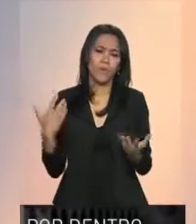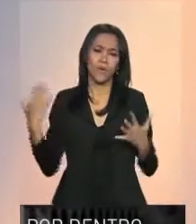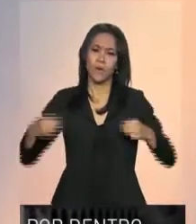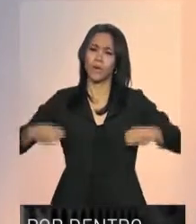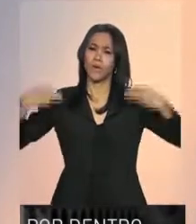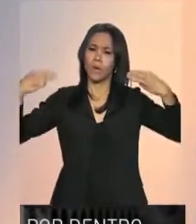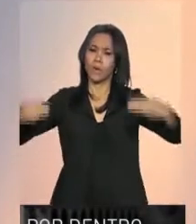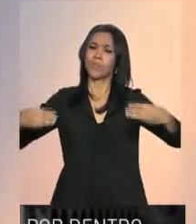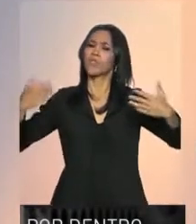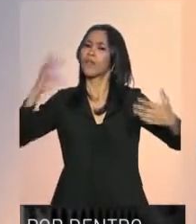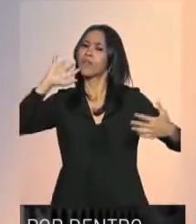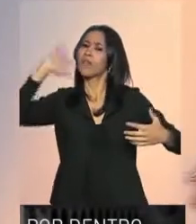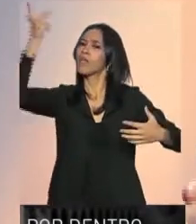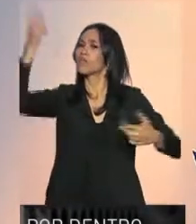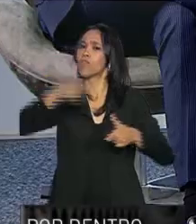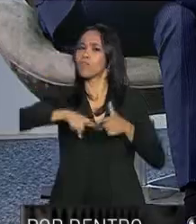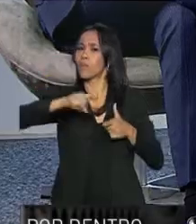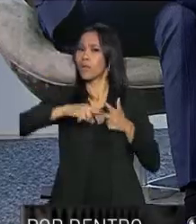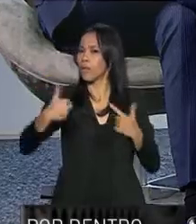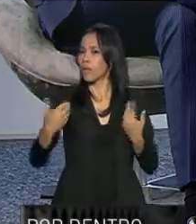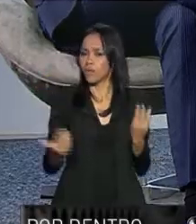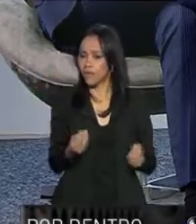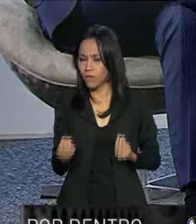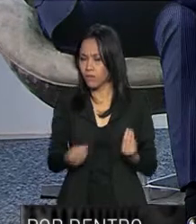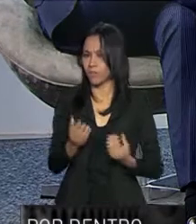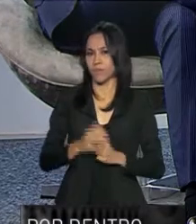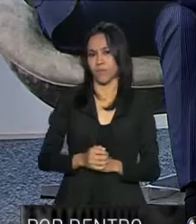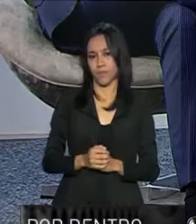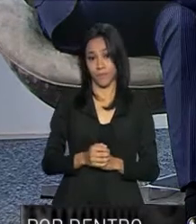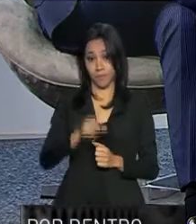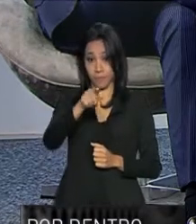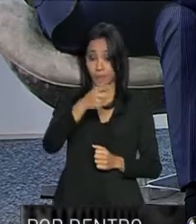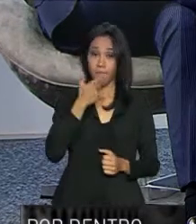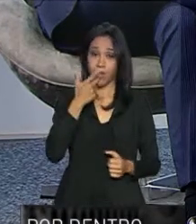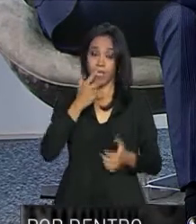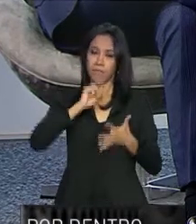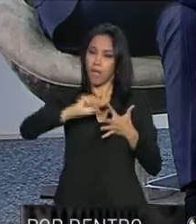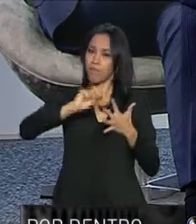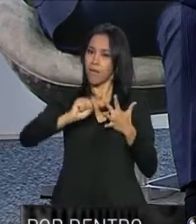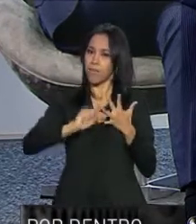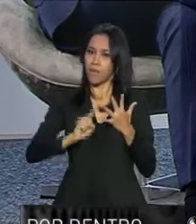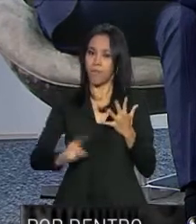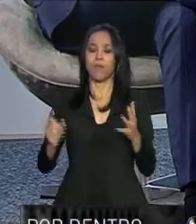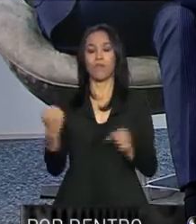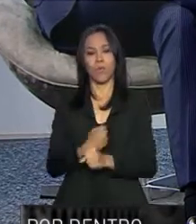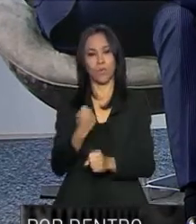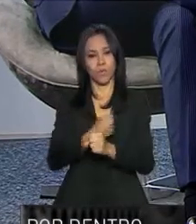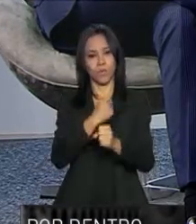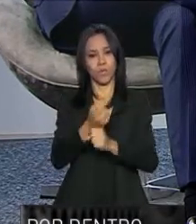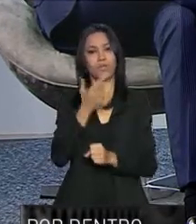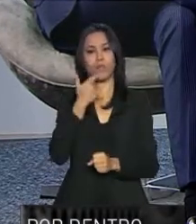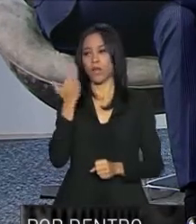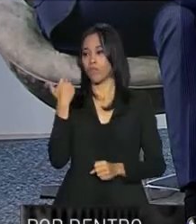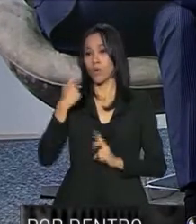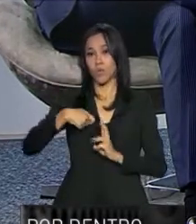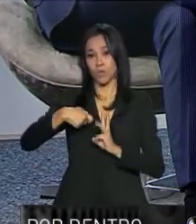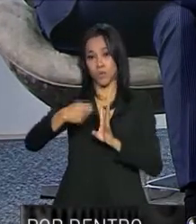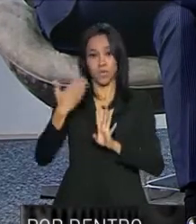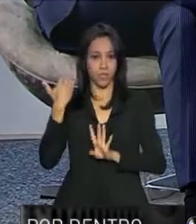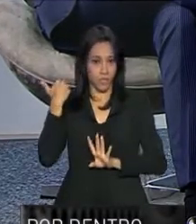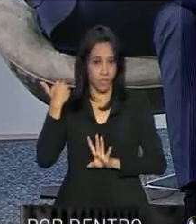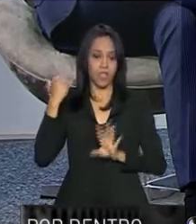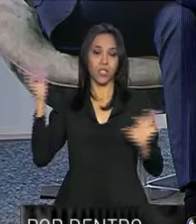esse problema veja bem é diversas obras foram é concluídas nos últimos meses no mês